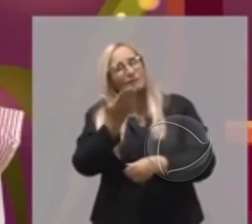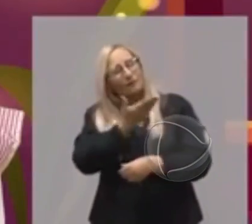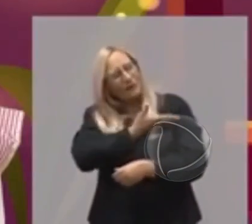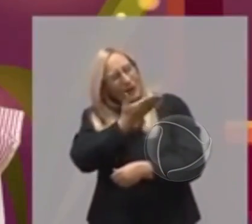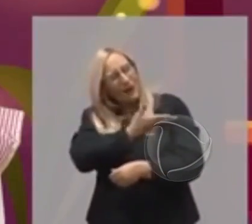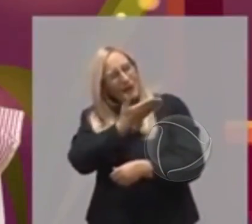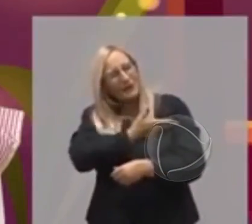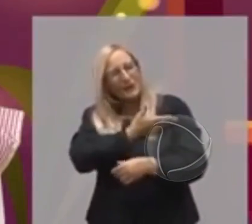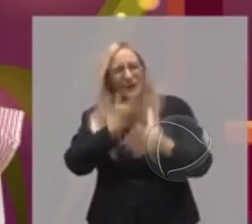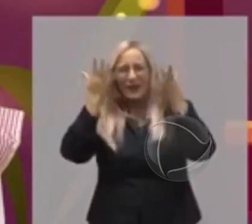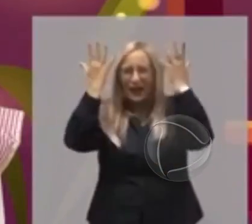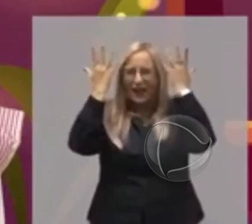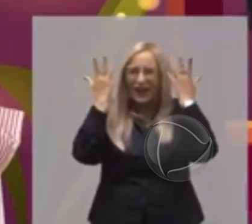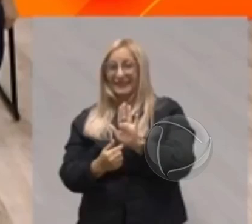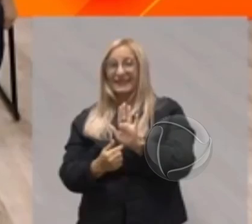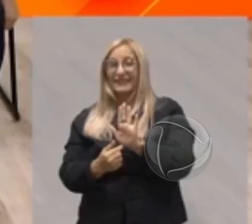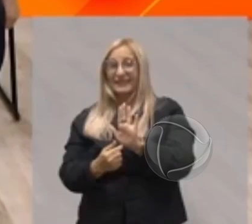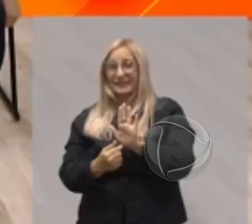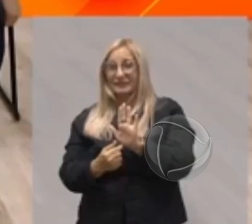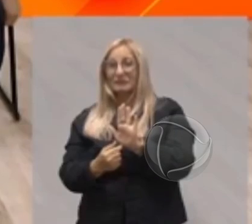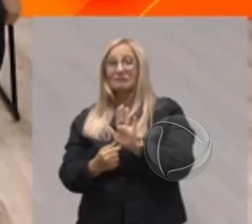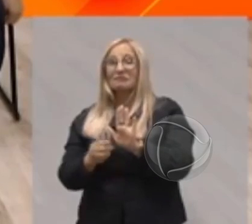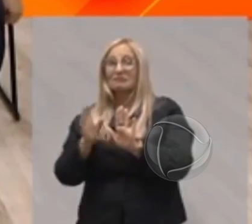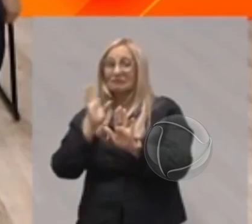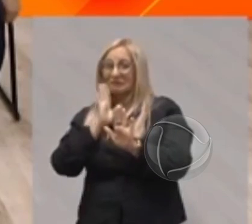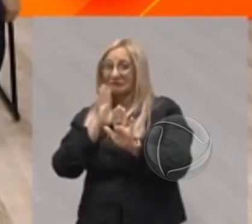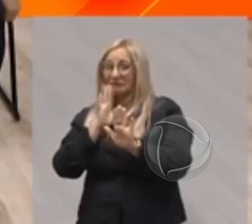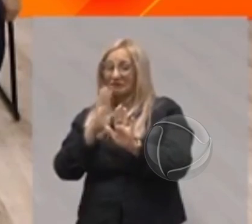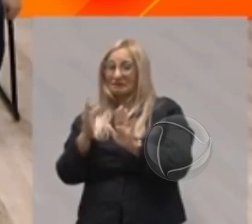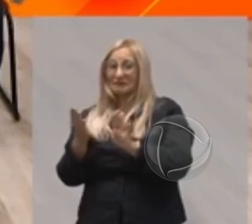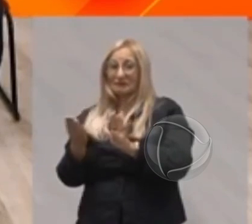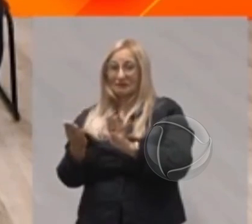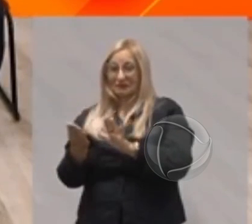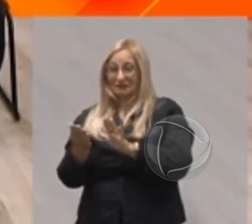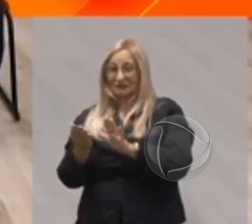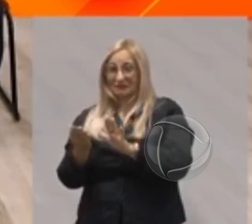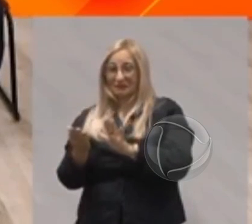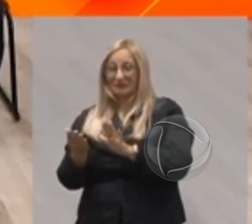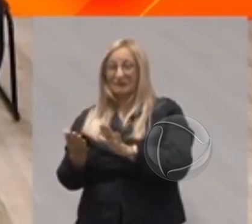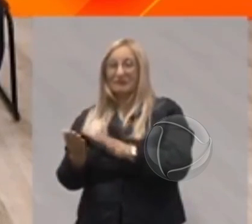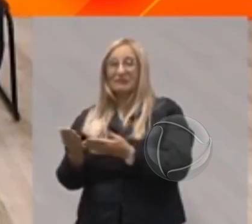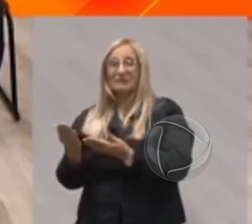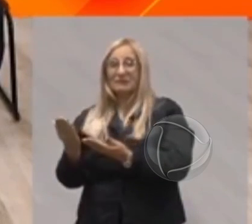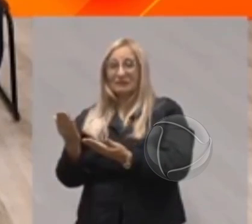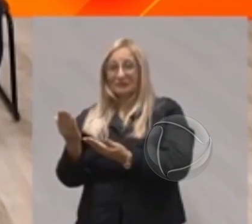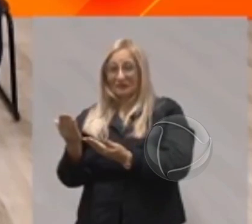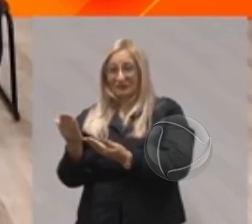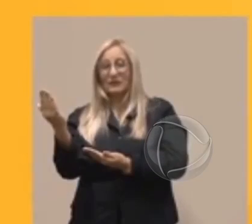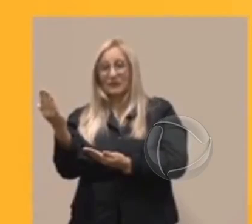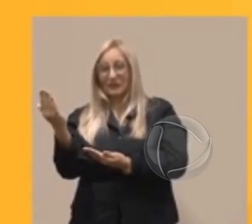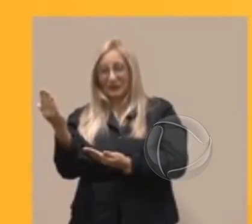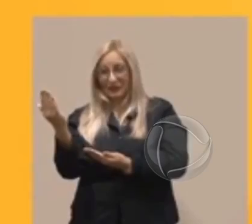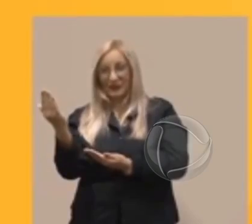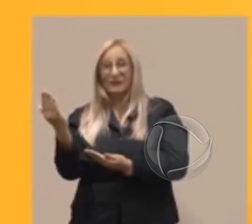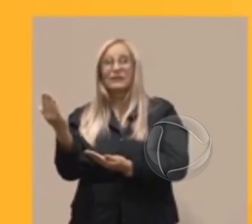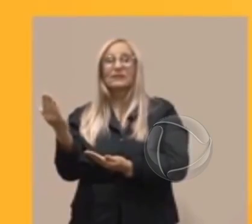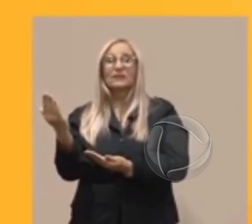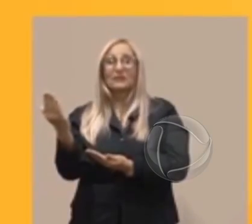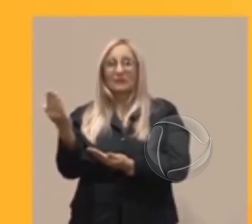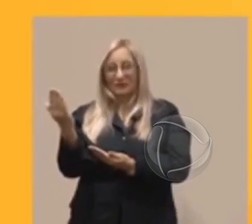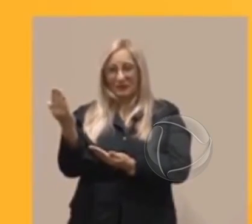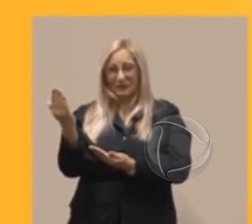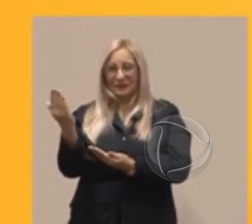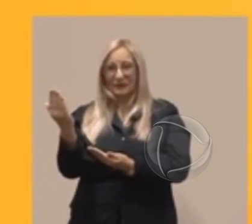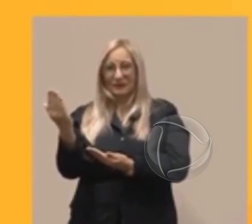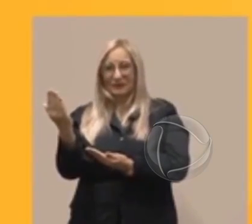E, dependendo da atividade, o participante precisa ter algum item, algum material que ele